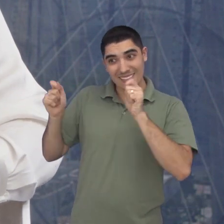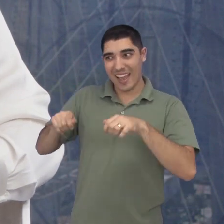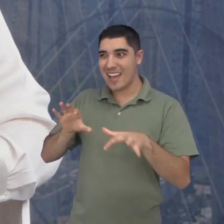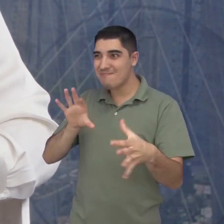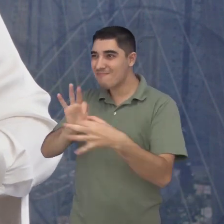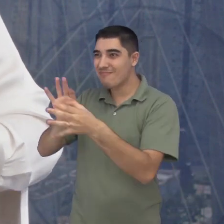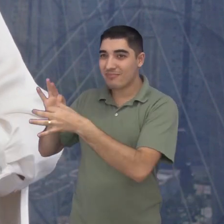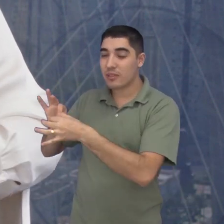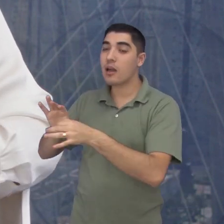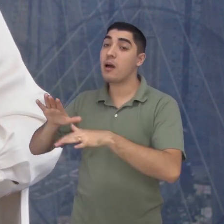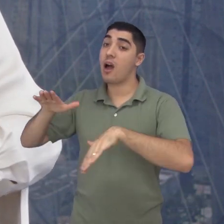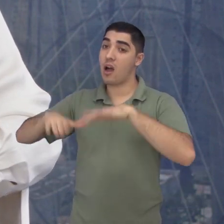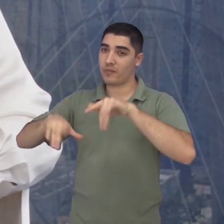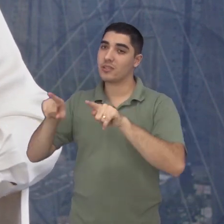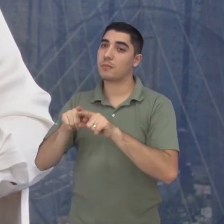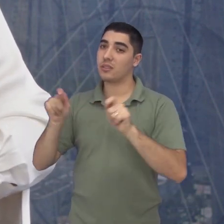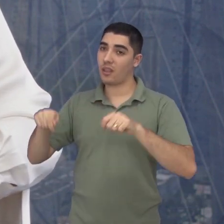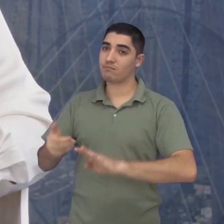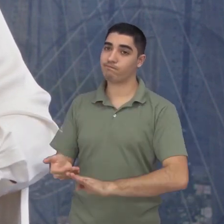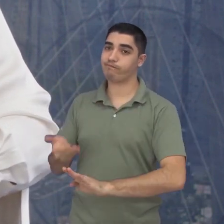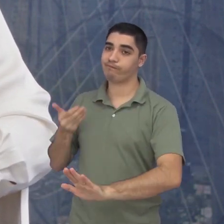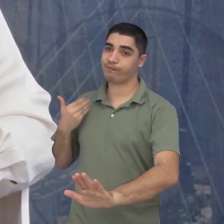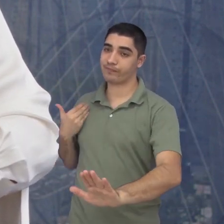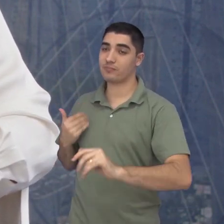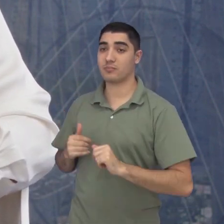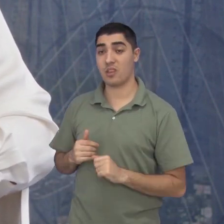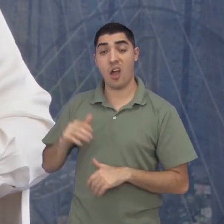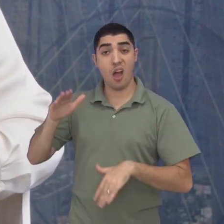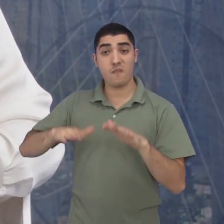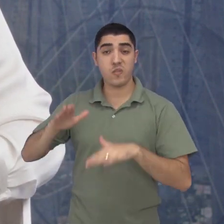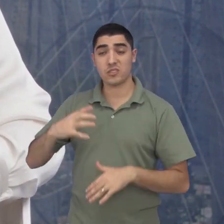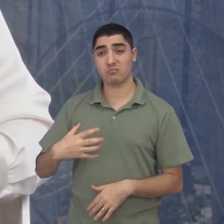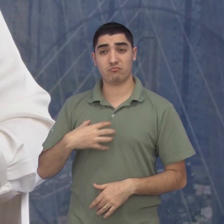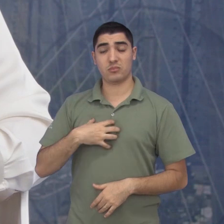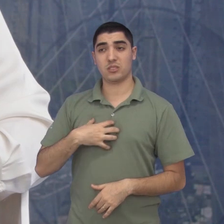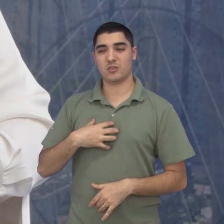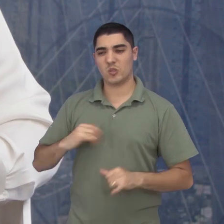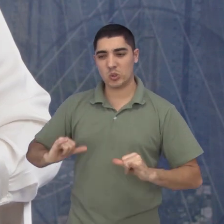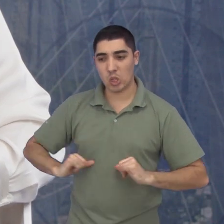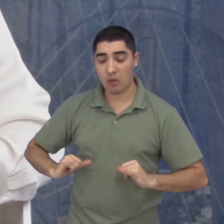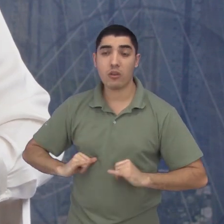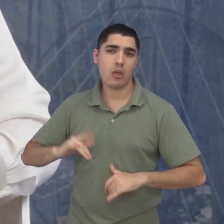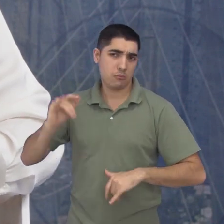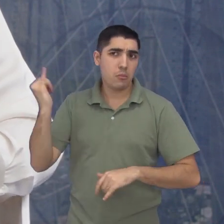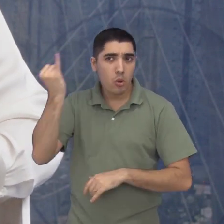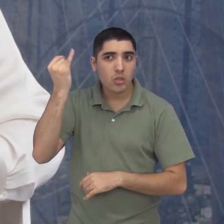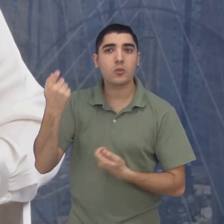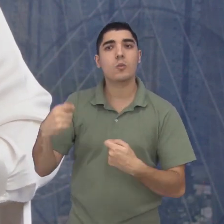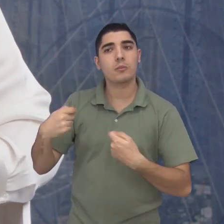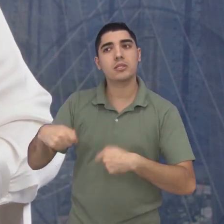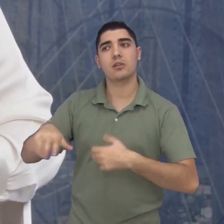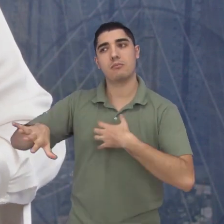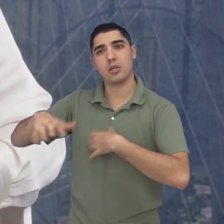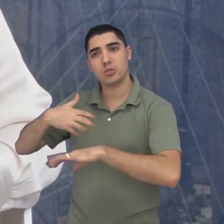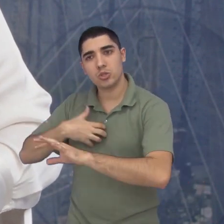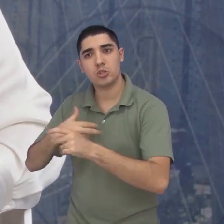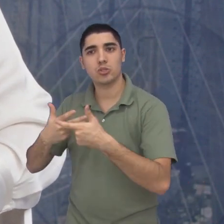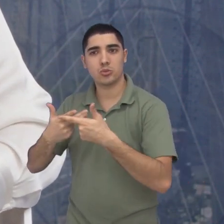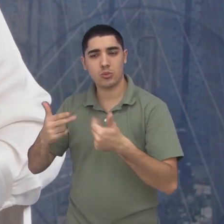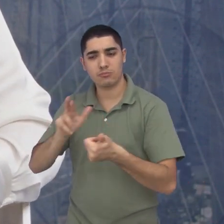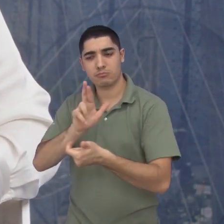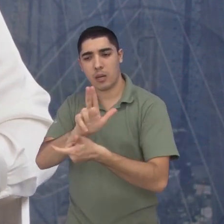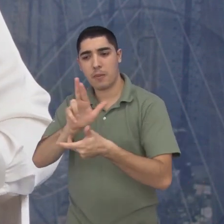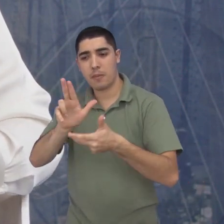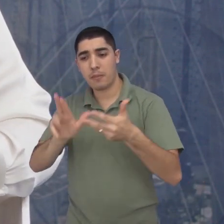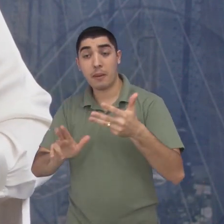uma dor que muitas vezes não é nossa, né? A gente pode se compadecer, a gente tem empatia, mas não dá para sentir todas as dores